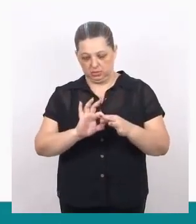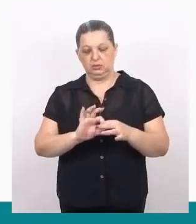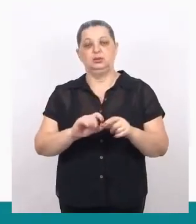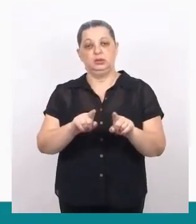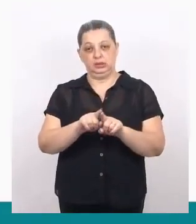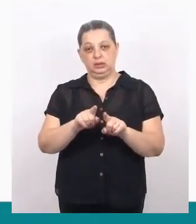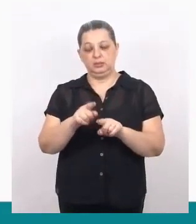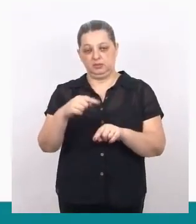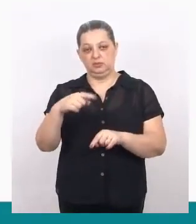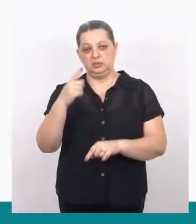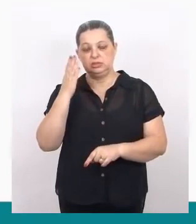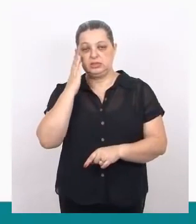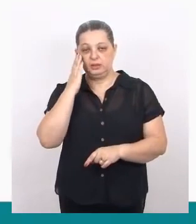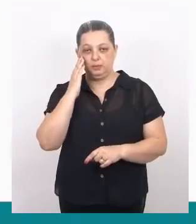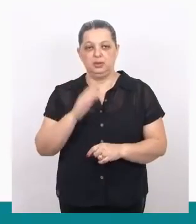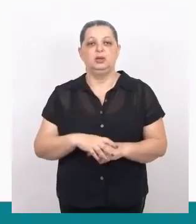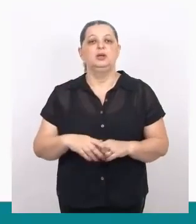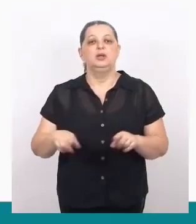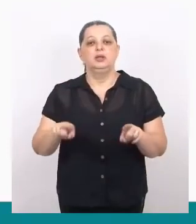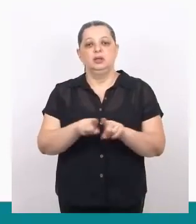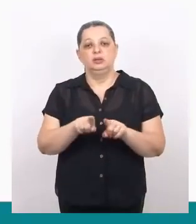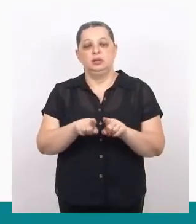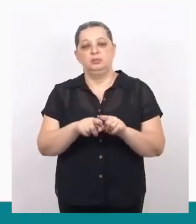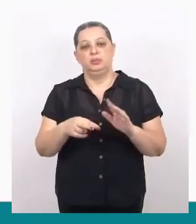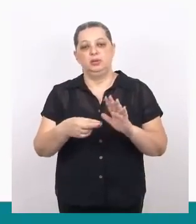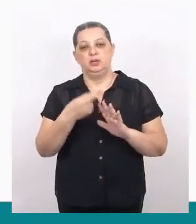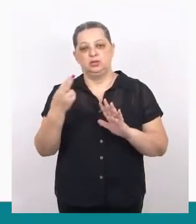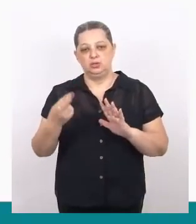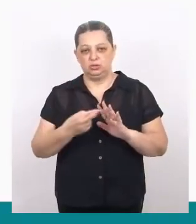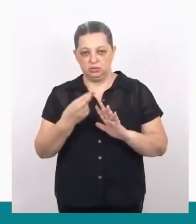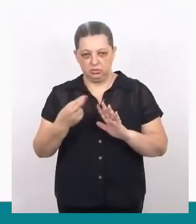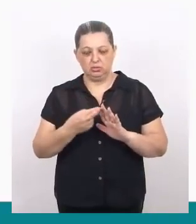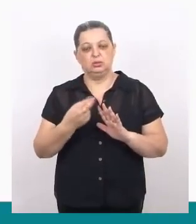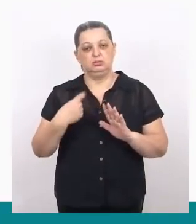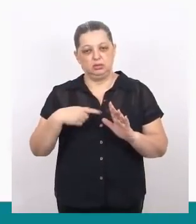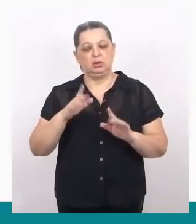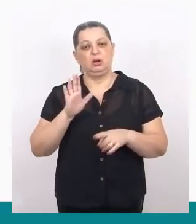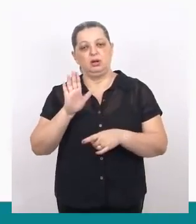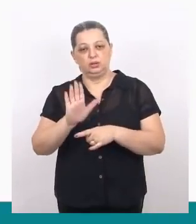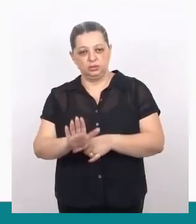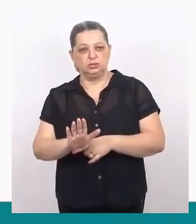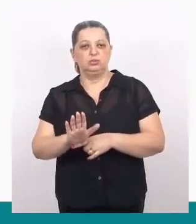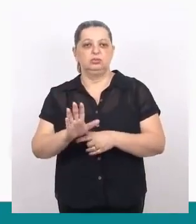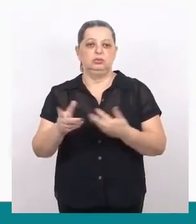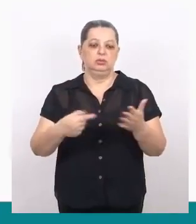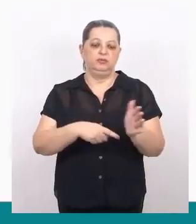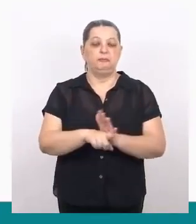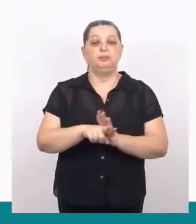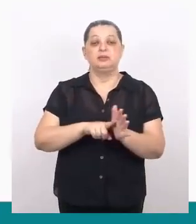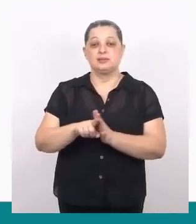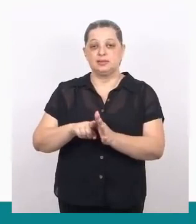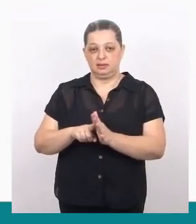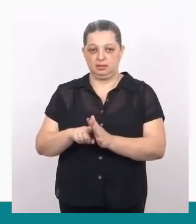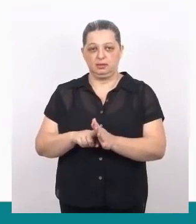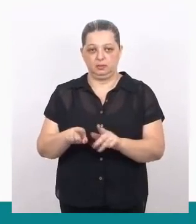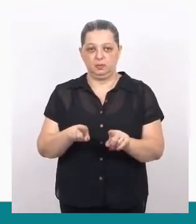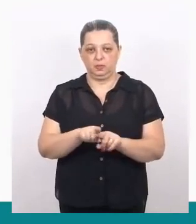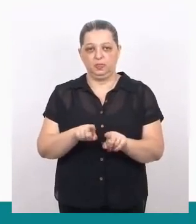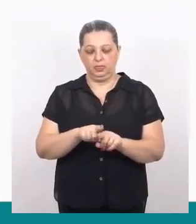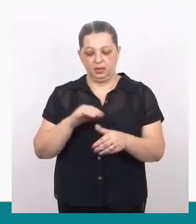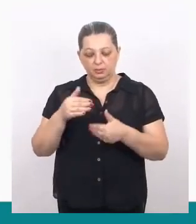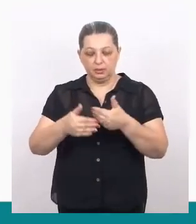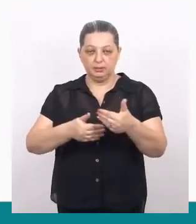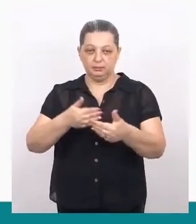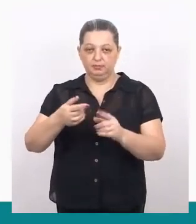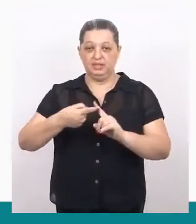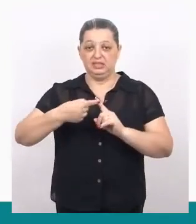também, bem como as resoluções que a gente mais está usando. Acho que isso facilita na hora da consulta e do andamento na